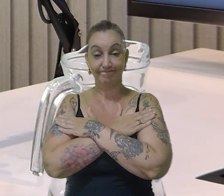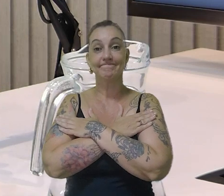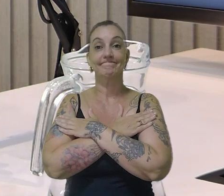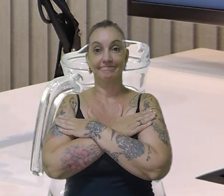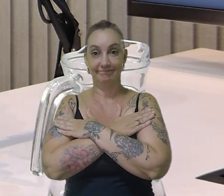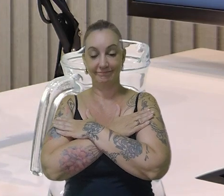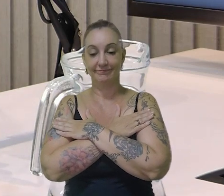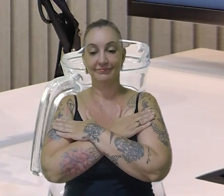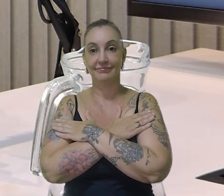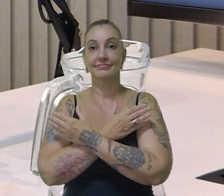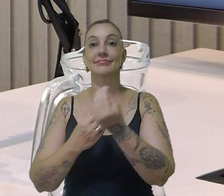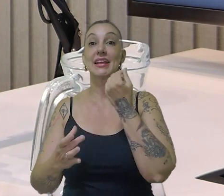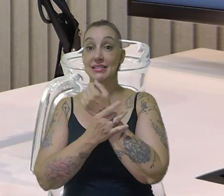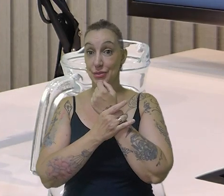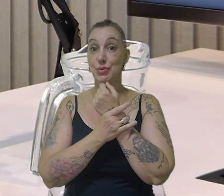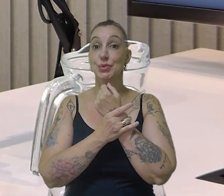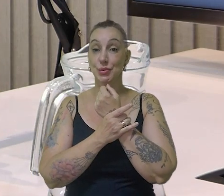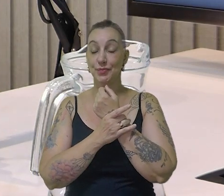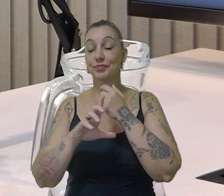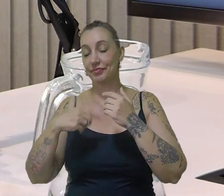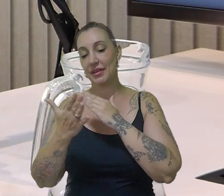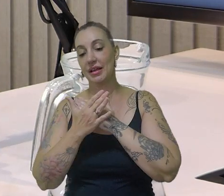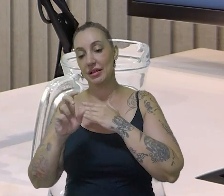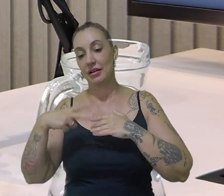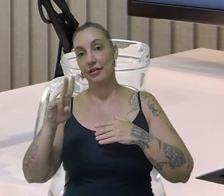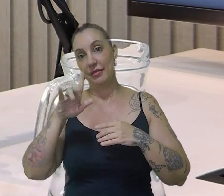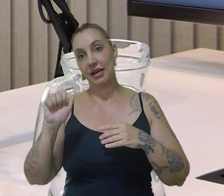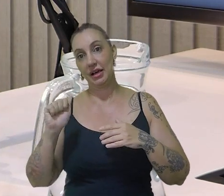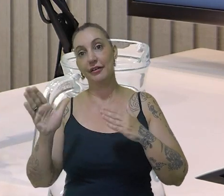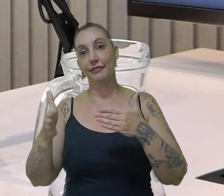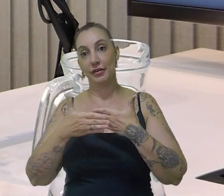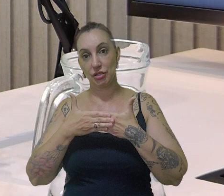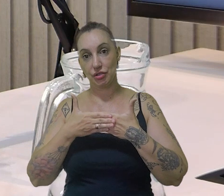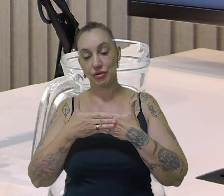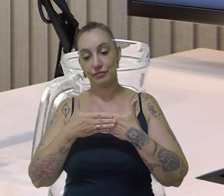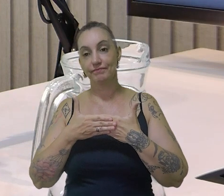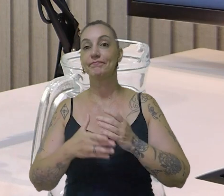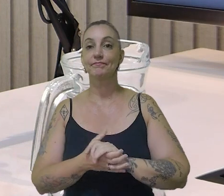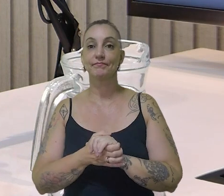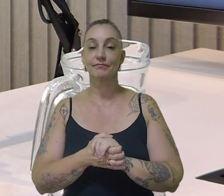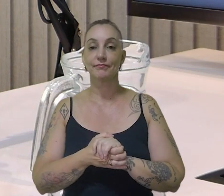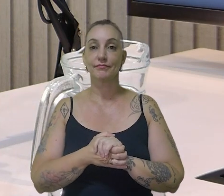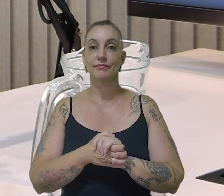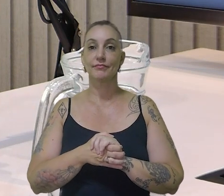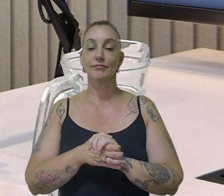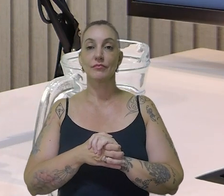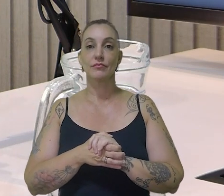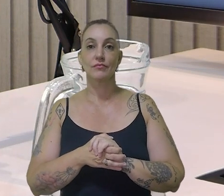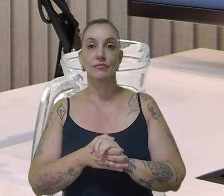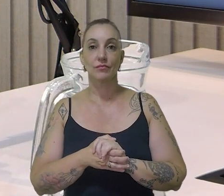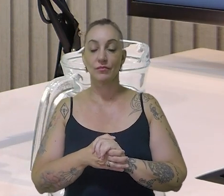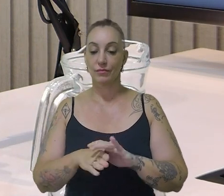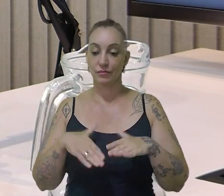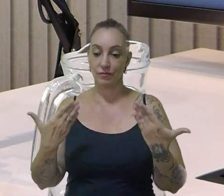ah deu uma deu uma ajudada nesse sentido e logo depois o viga teve que fechar né teve que encerrar as atividades Uhum E